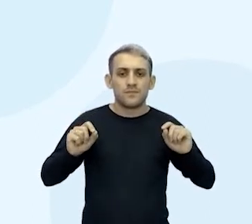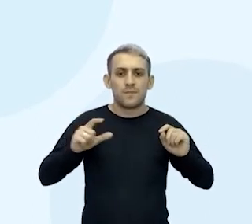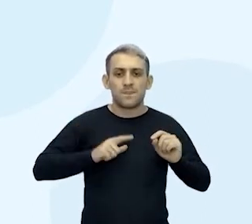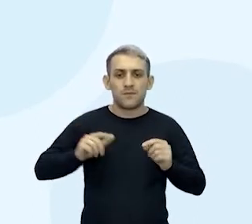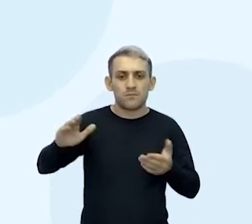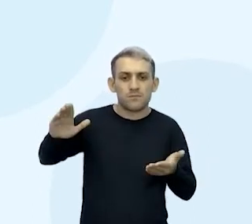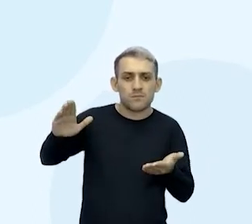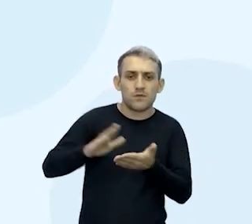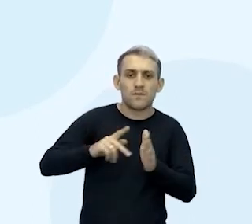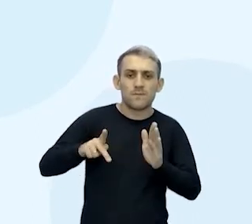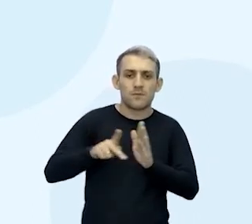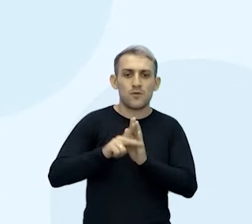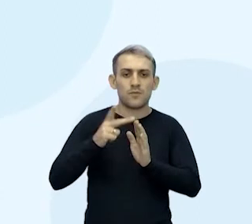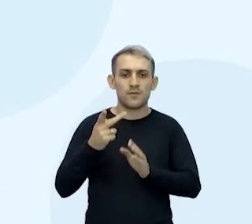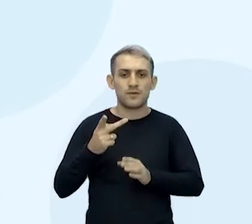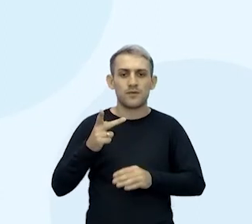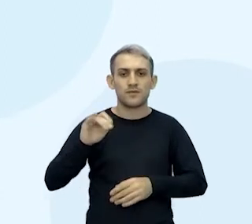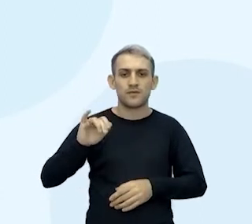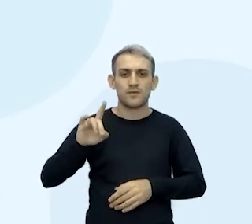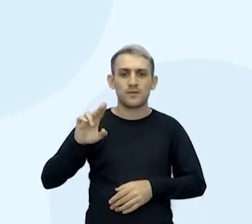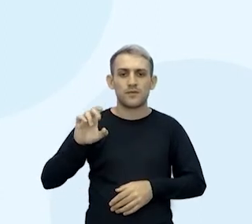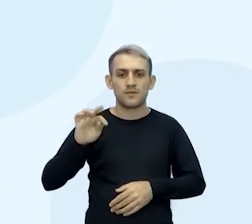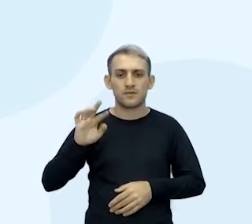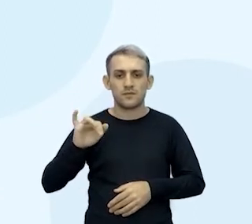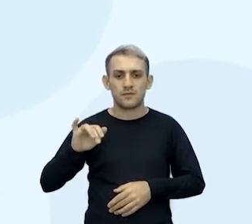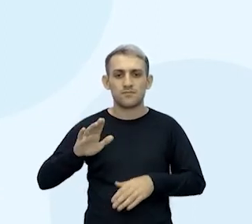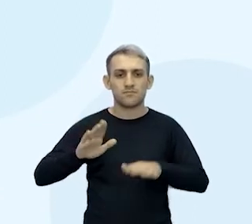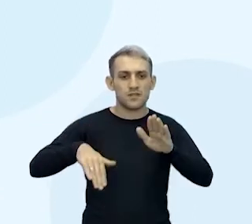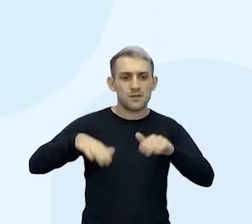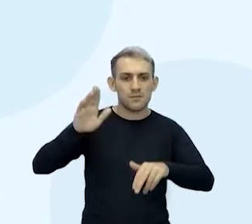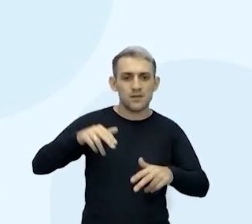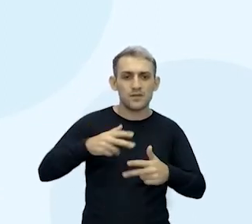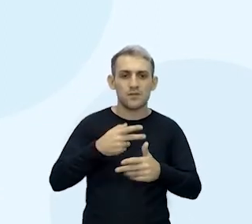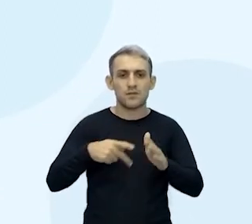pressão hidrostática, que é o pH aí, depende da densidade do líquido, logo,